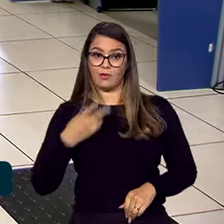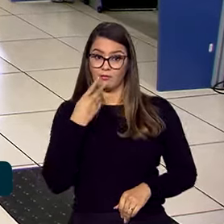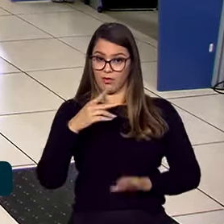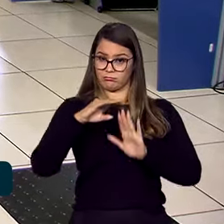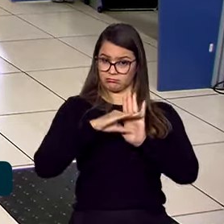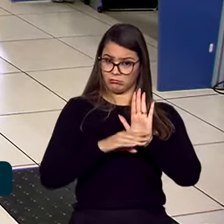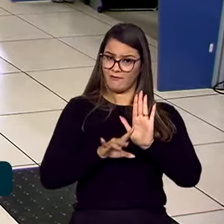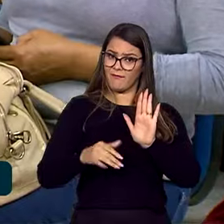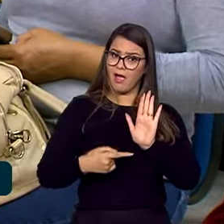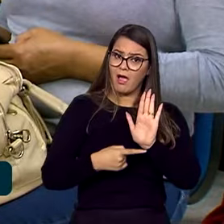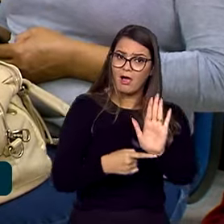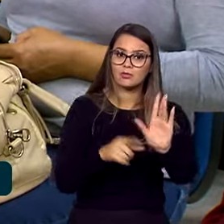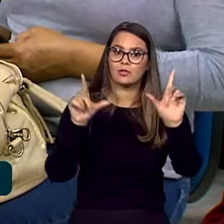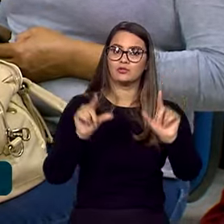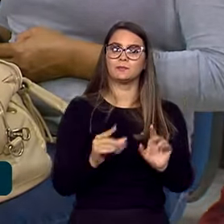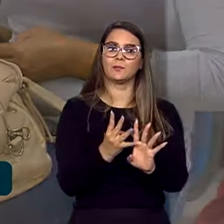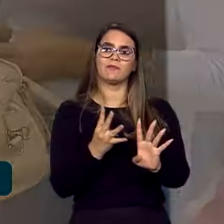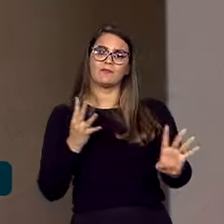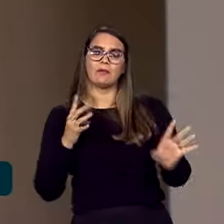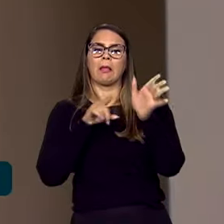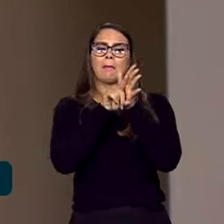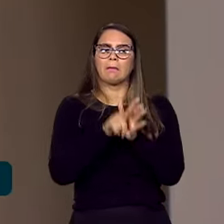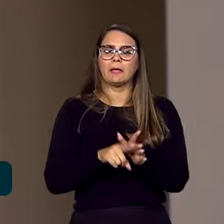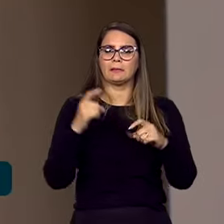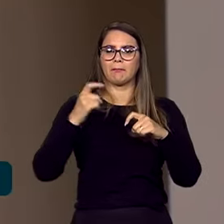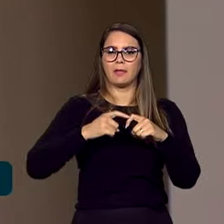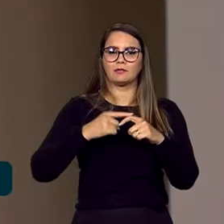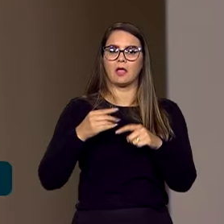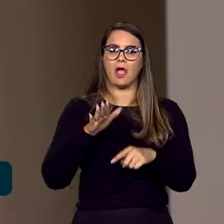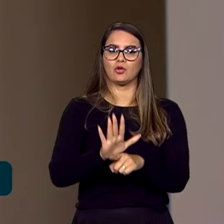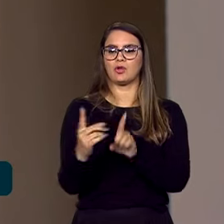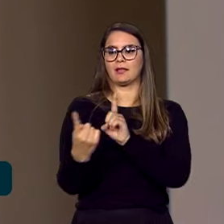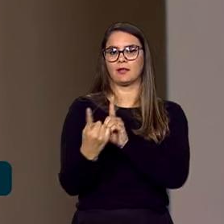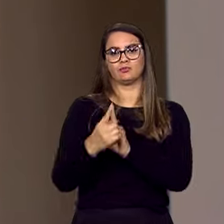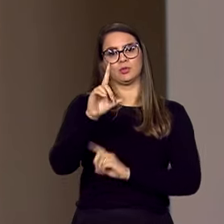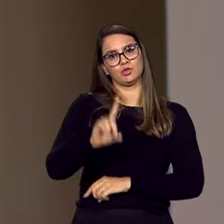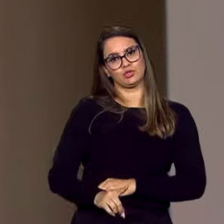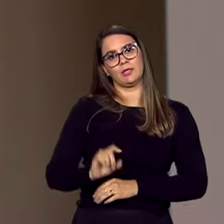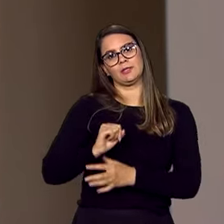medidas vão ajudar a reduzir a fila da perícia médica e auxiliar no atendimento aos direitos dos segurados.